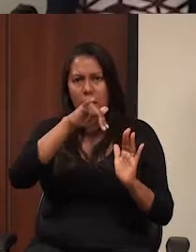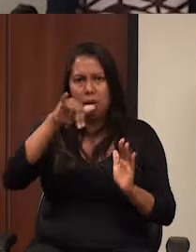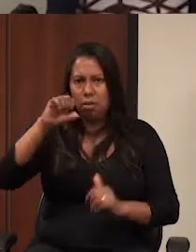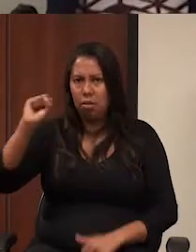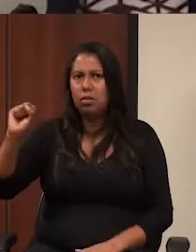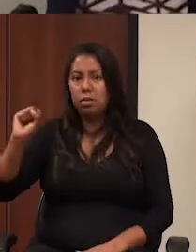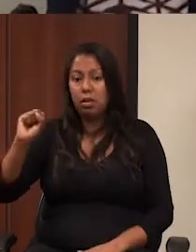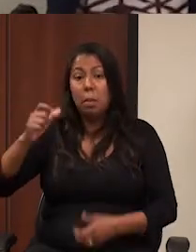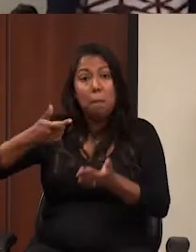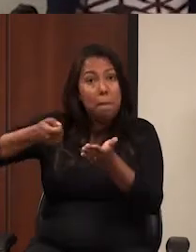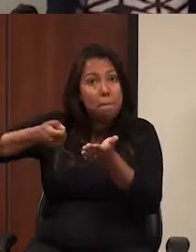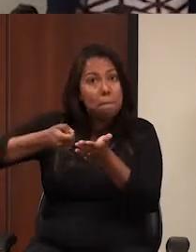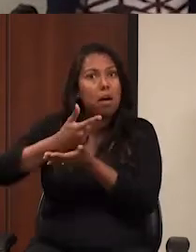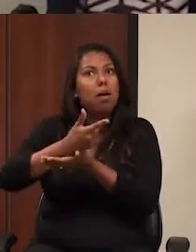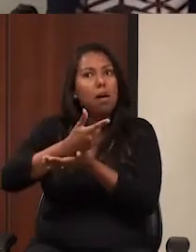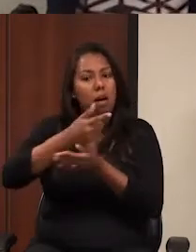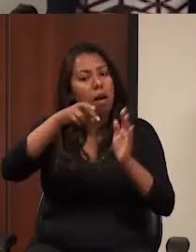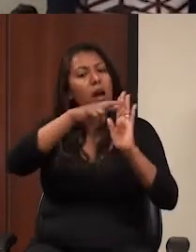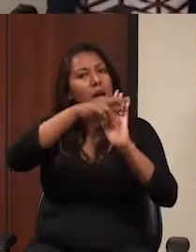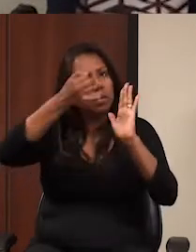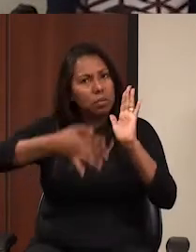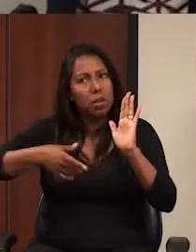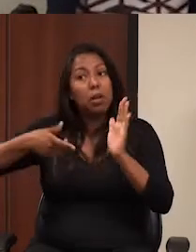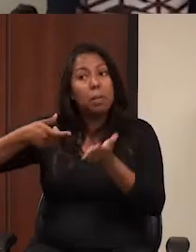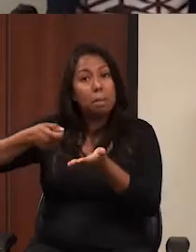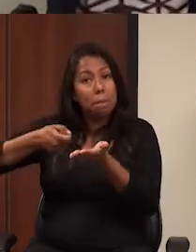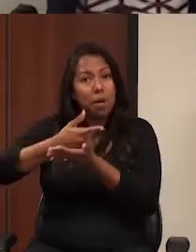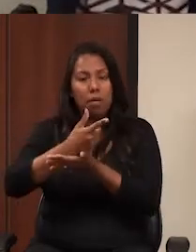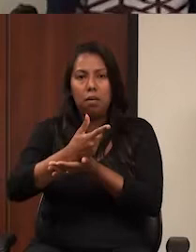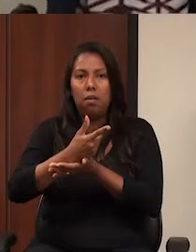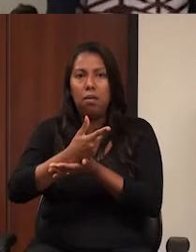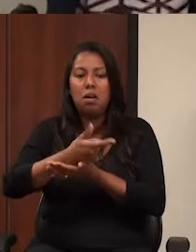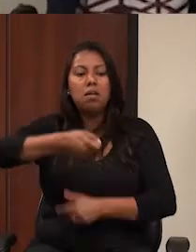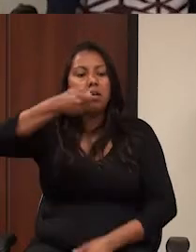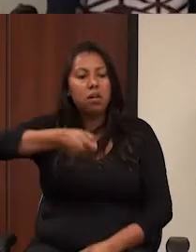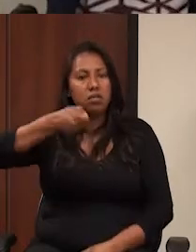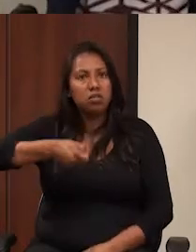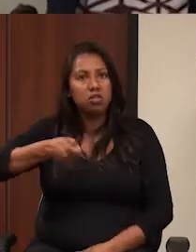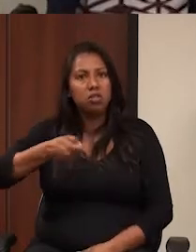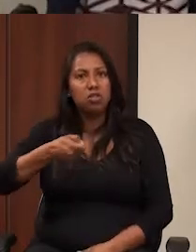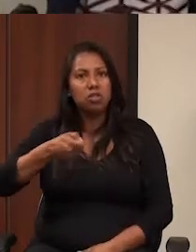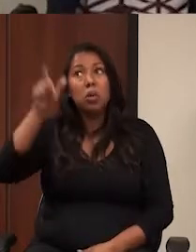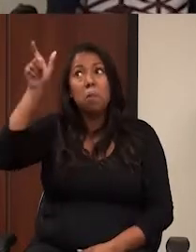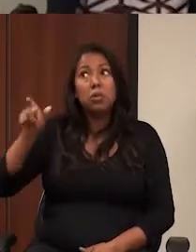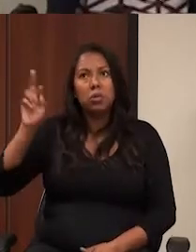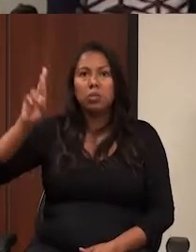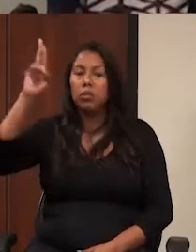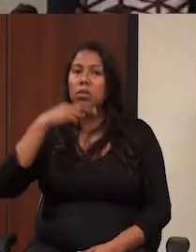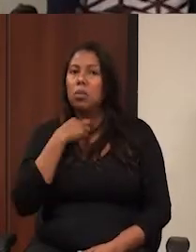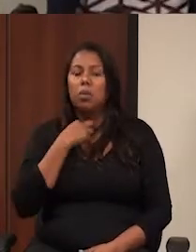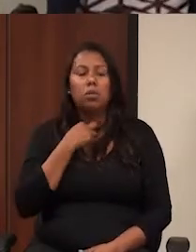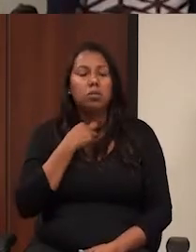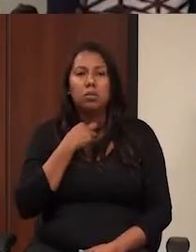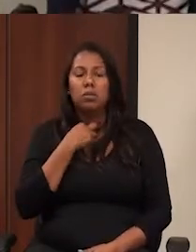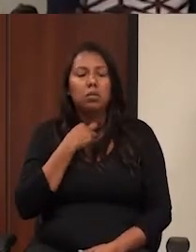concessão e pagamento, a instrução normativa fala isso especificamente, não pode ser exigida curatela. Não pode ser